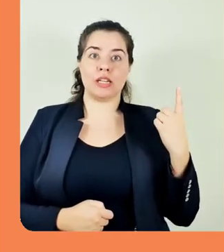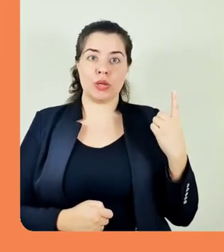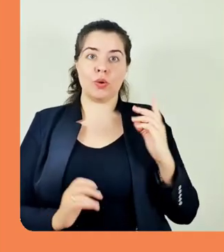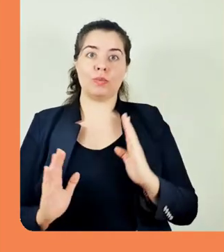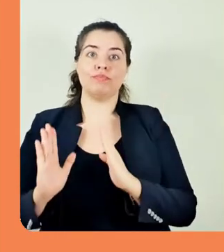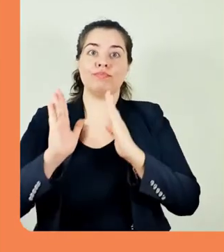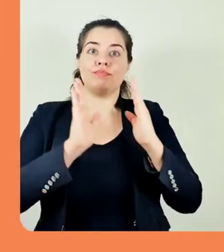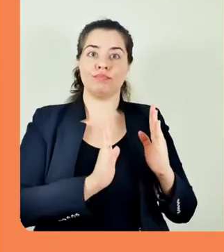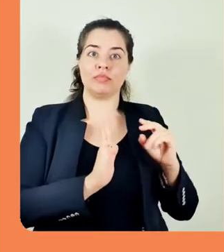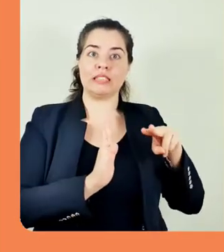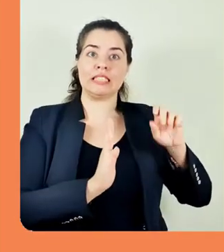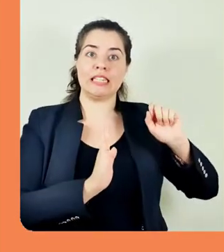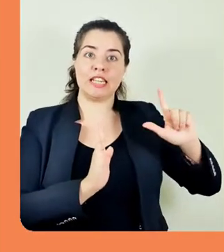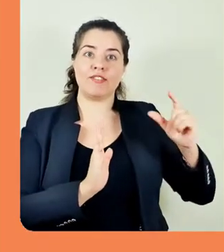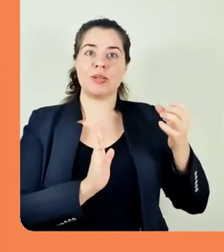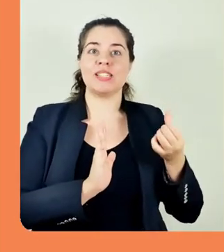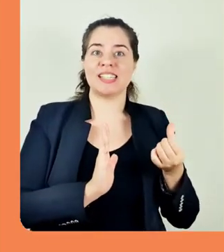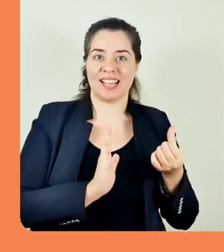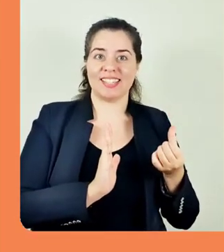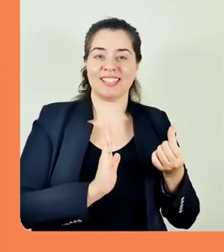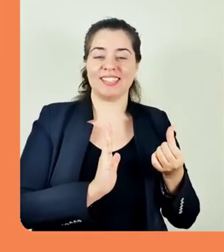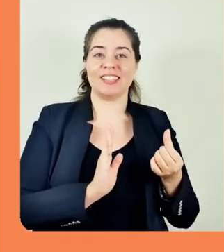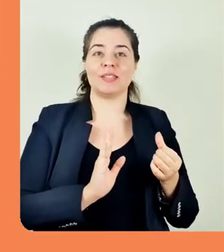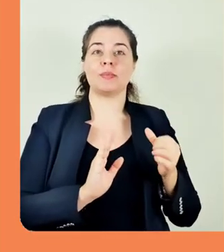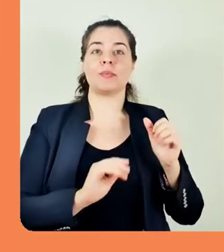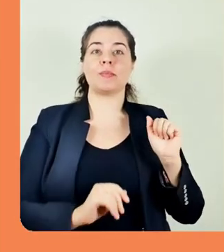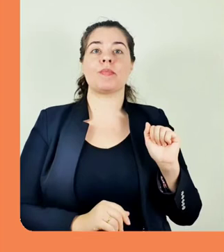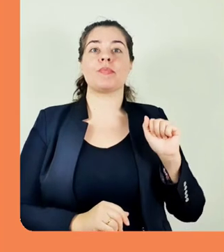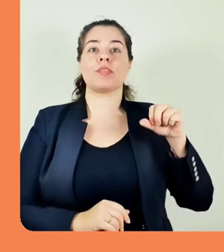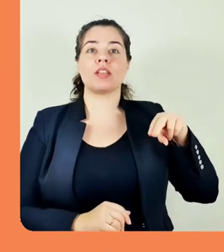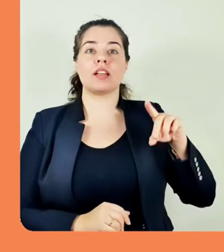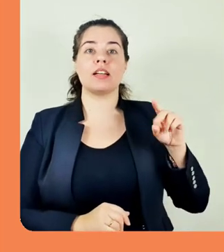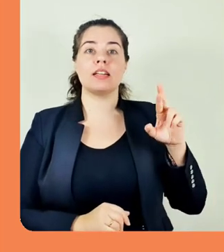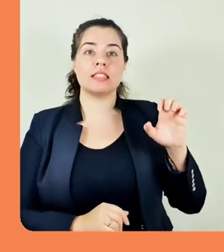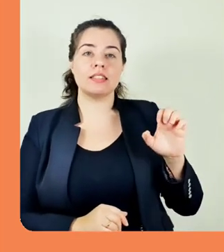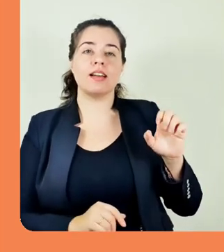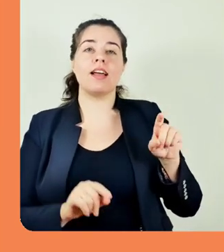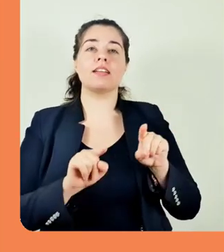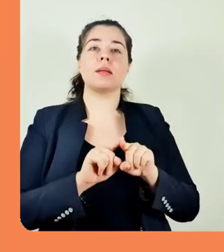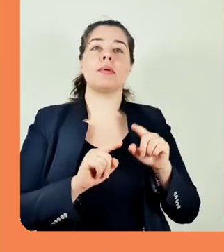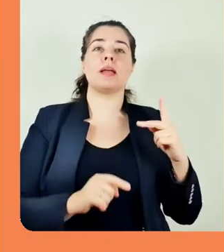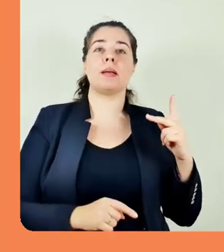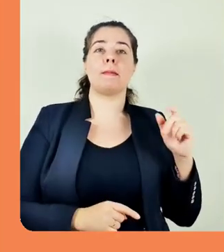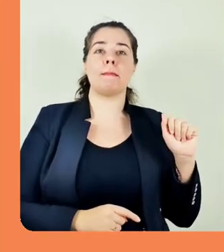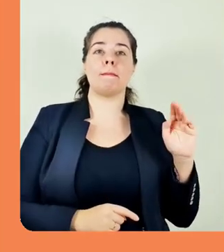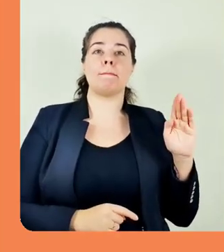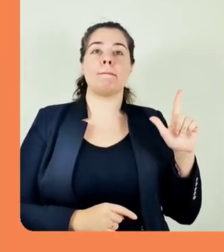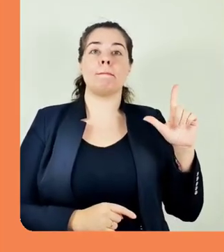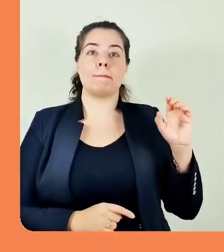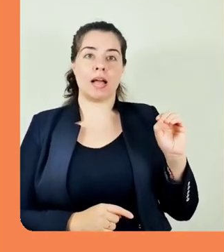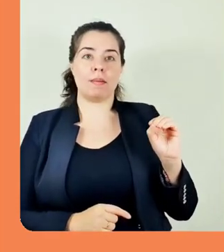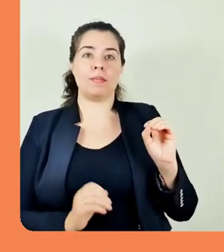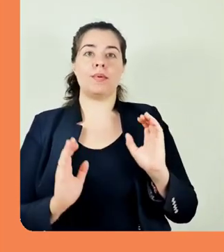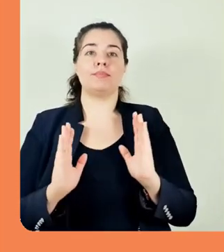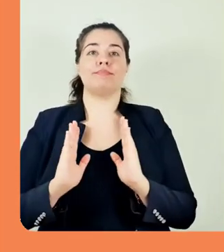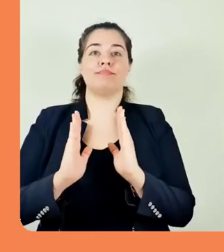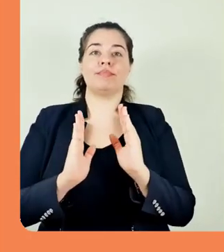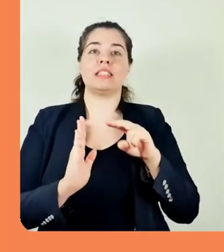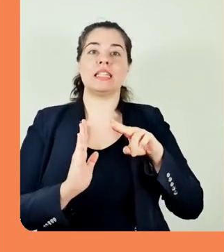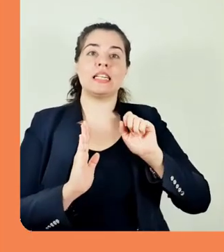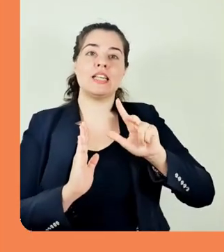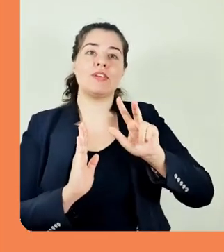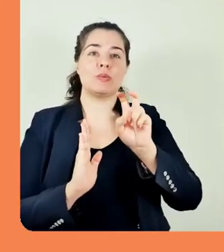vemos aqui que a Marina precisa de mais de quinhentos e quarenta e um pontos para ir para o próximo nível e vocês